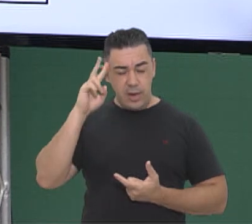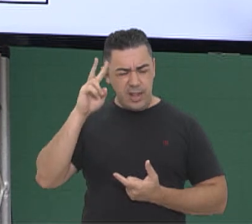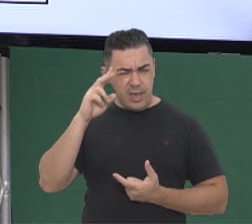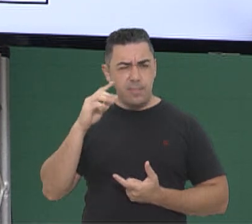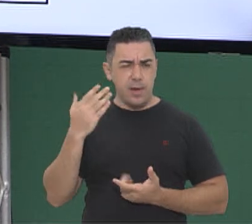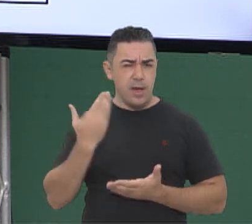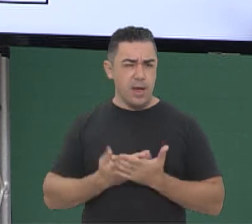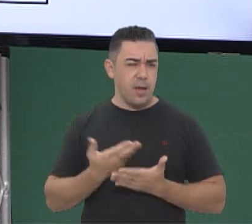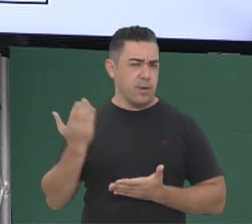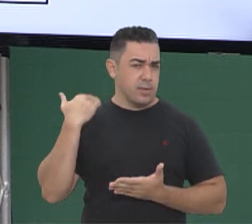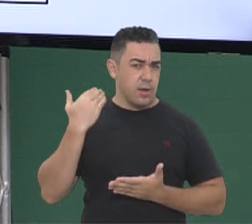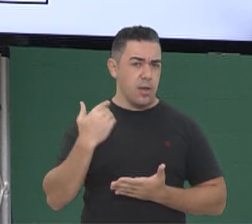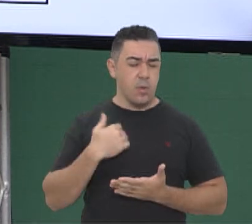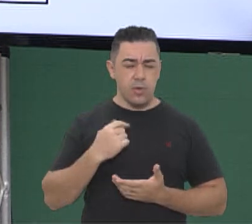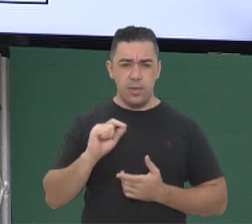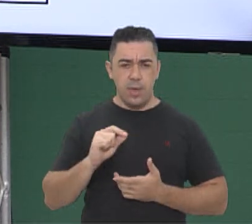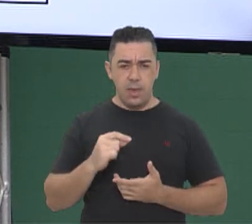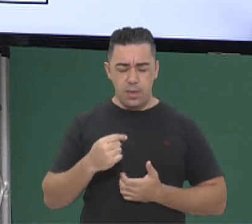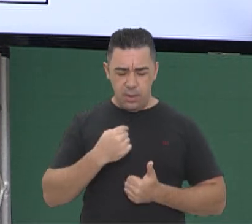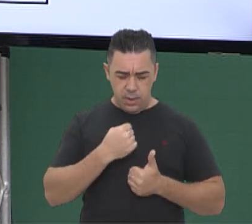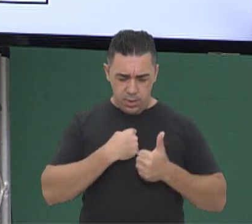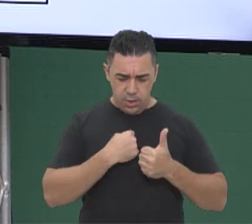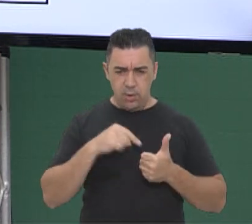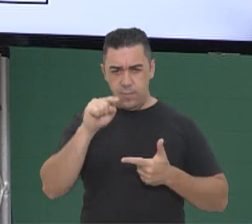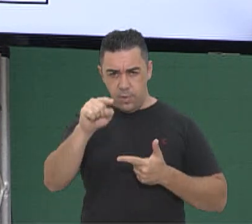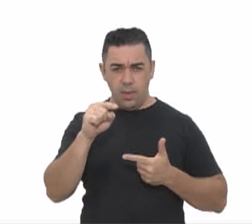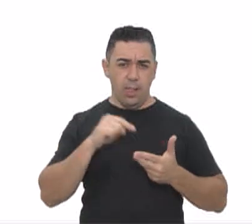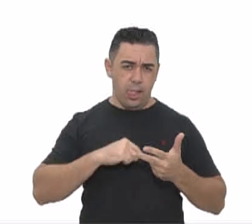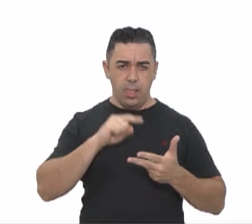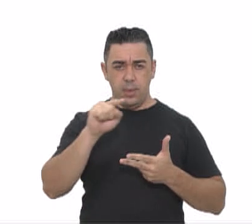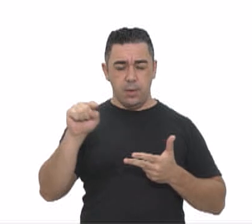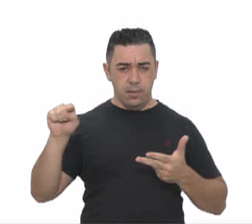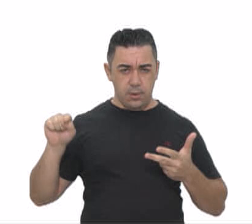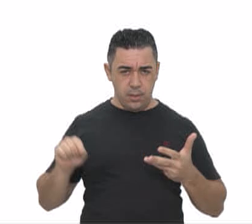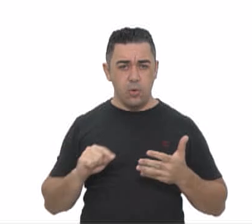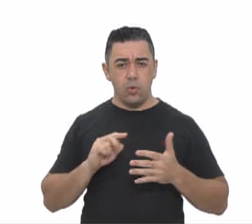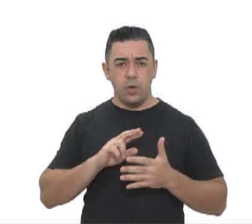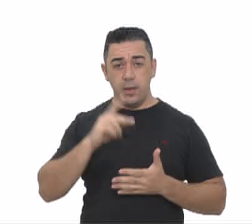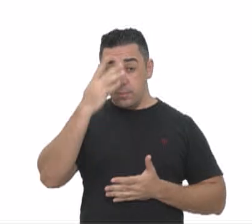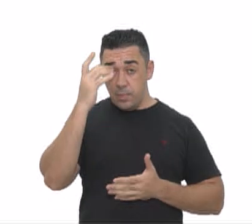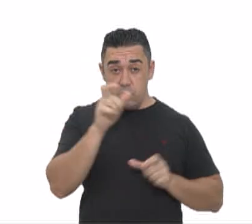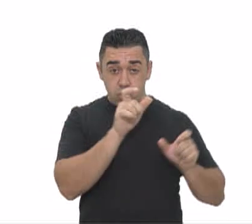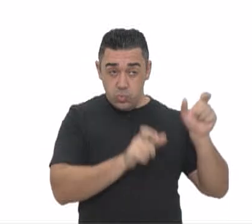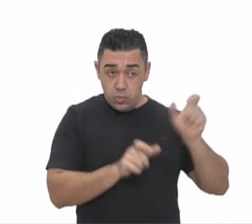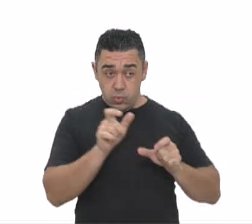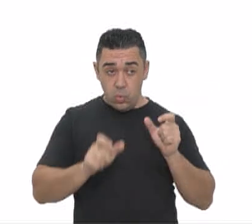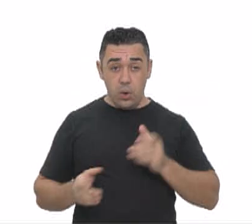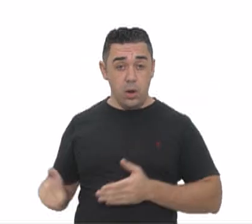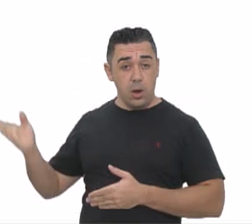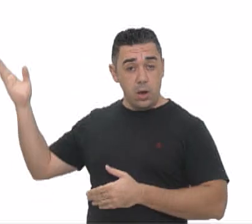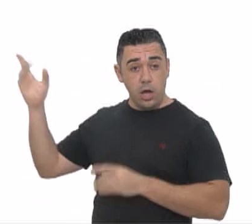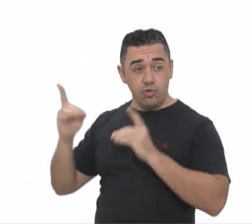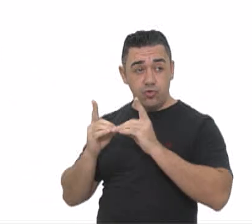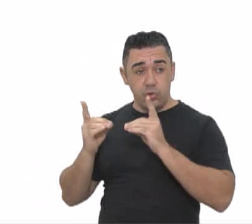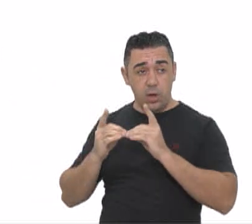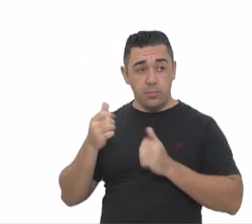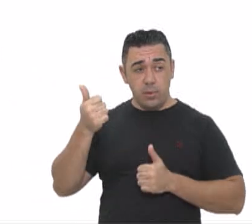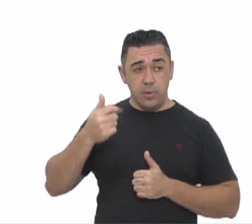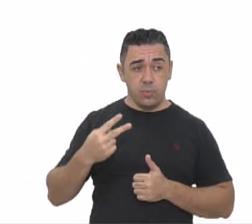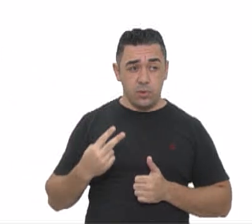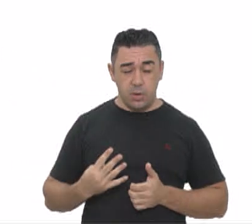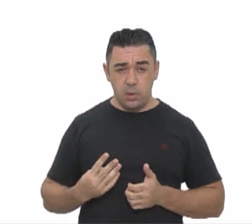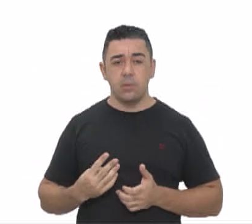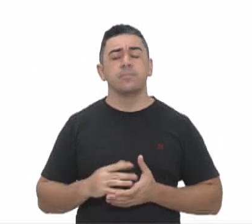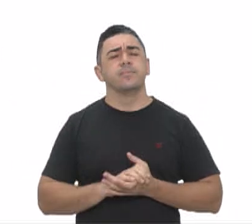aula anterior os pronomes pessoais? Novamente temos eles aqui de forma didática, ok? E aqui